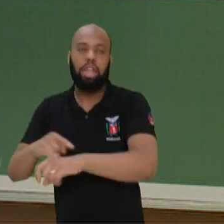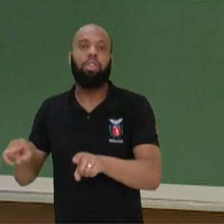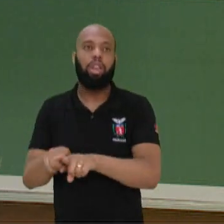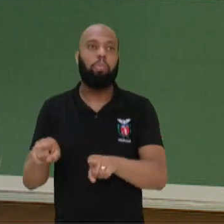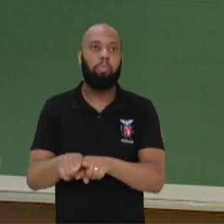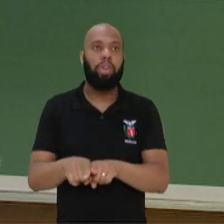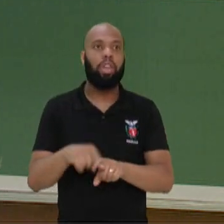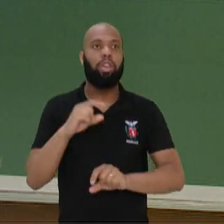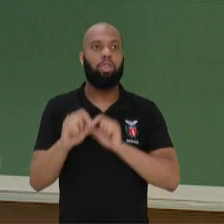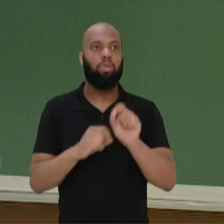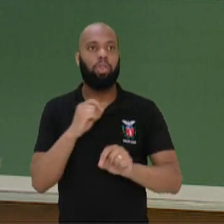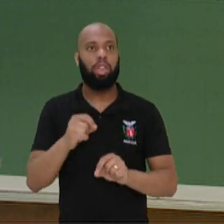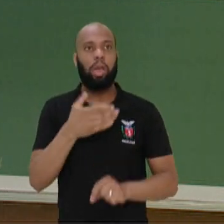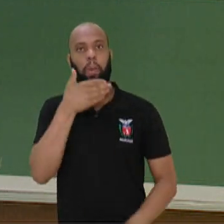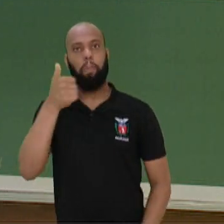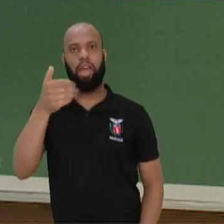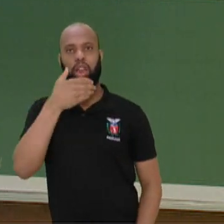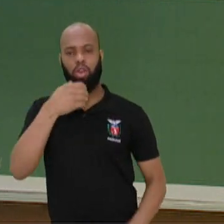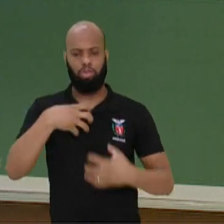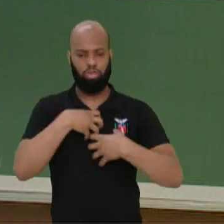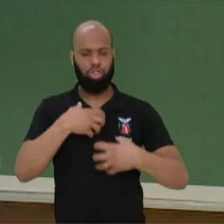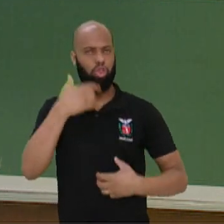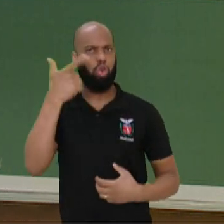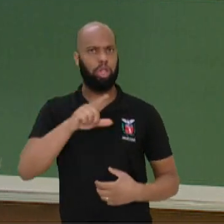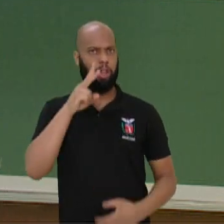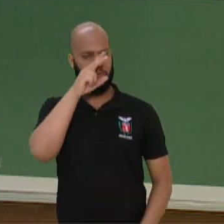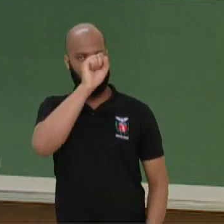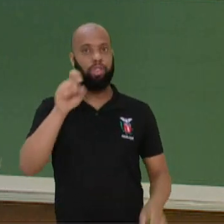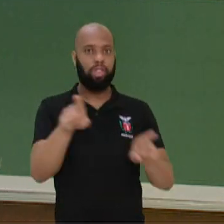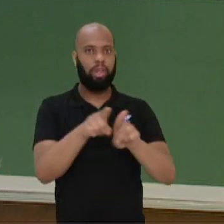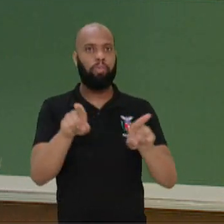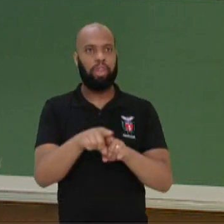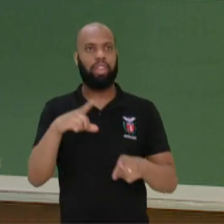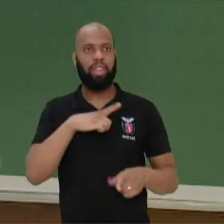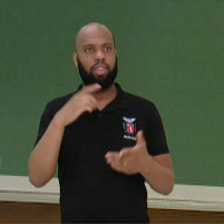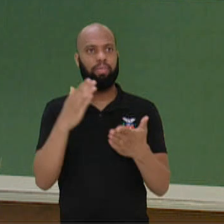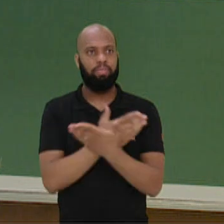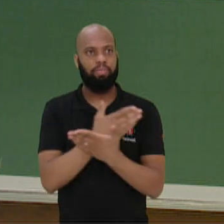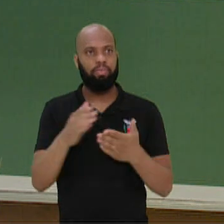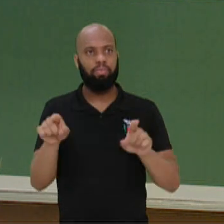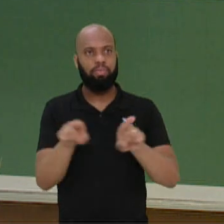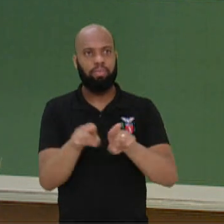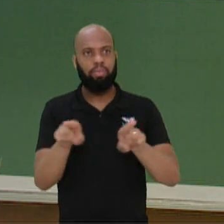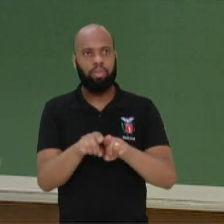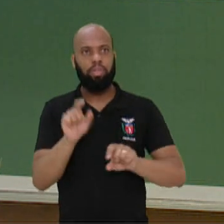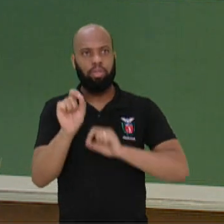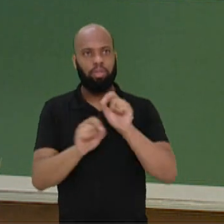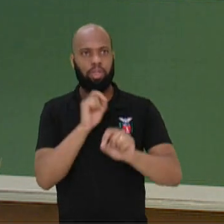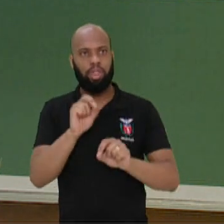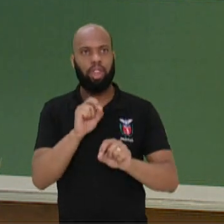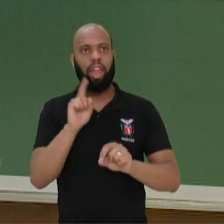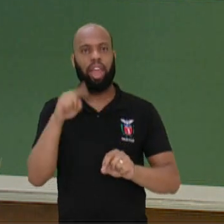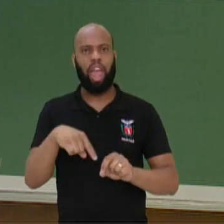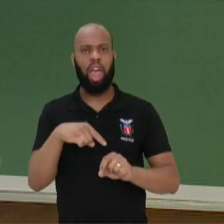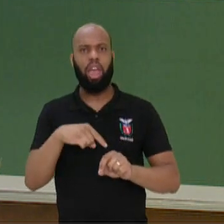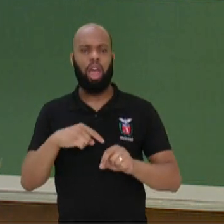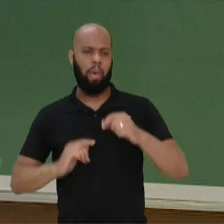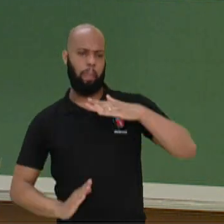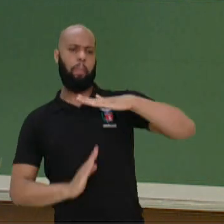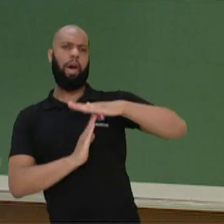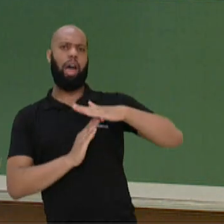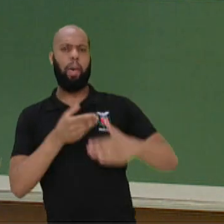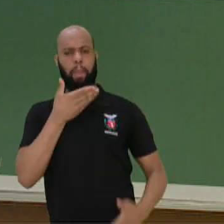construtor muscular, melhorador da performance e ganho de força. Então, todas essas amostras coletadas, elas foram